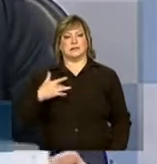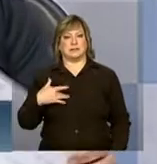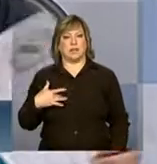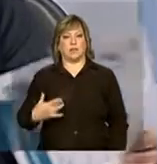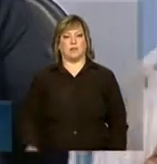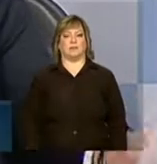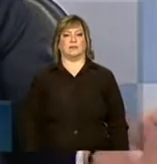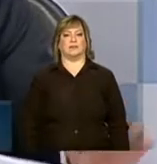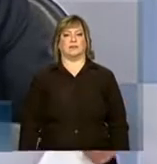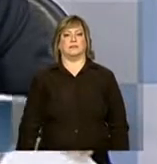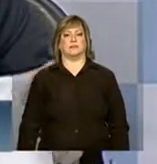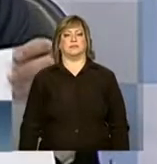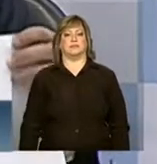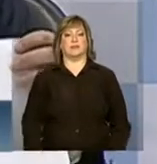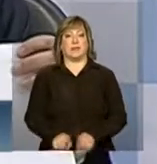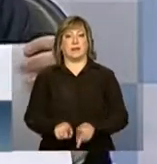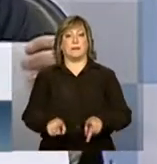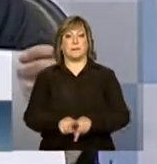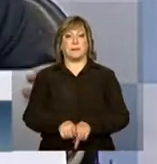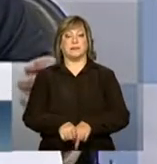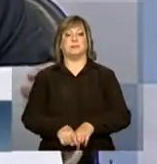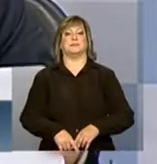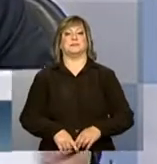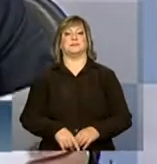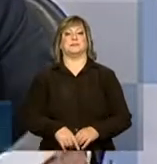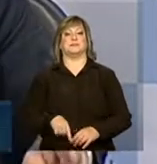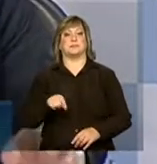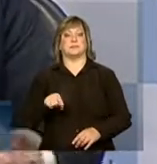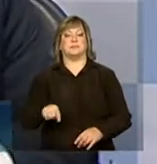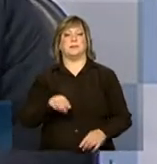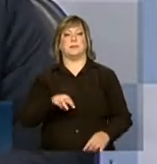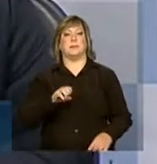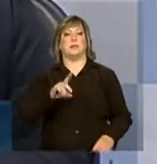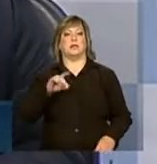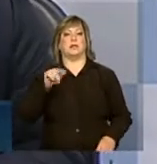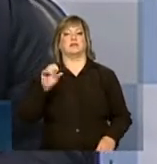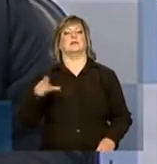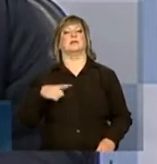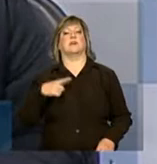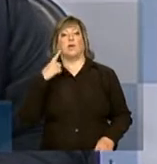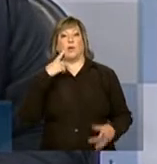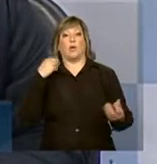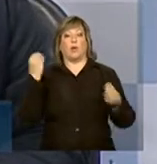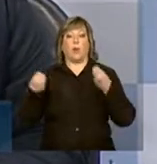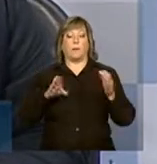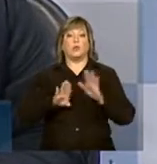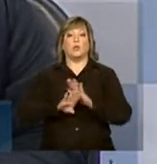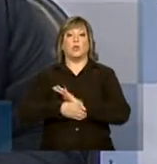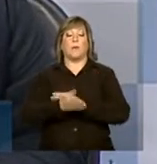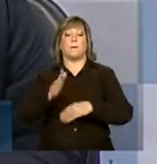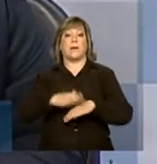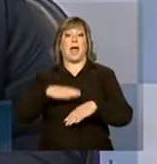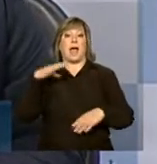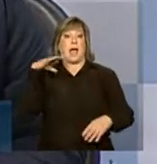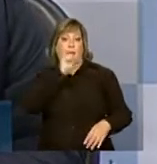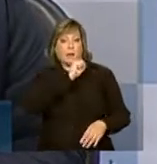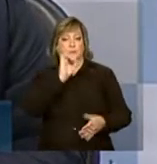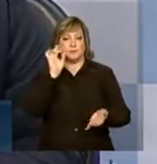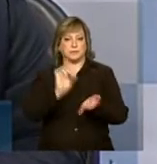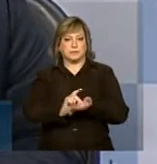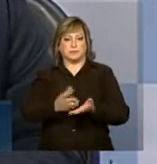saúde. Além das medidas no sentido de tornar mais ágil e